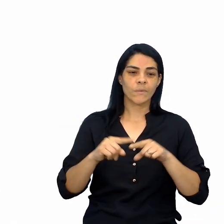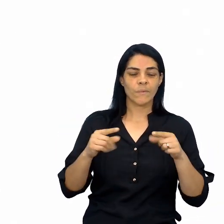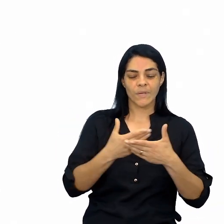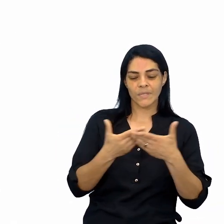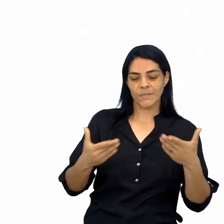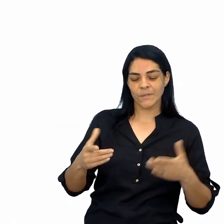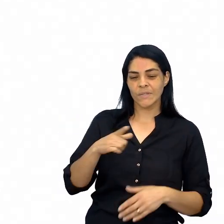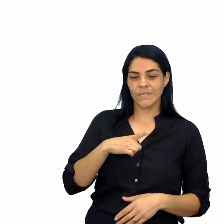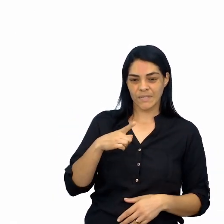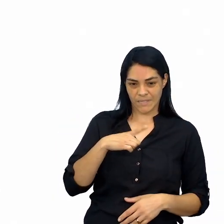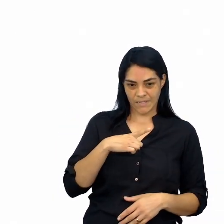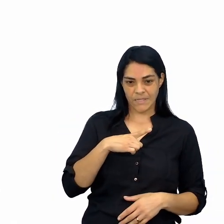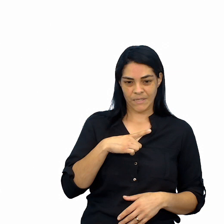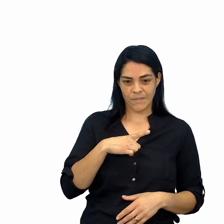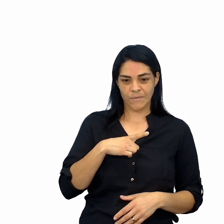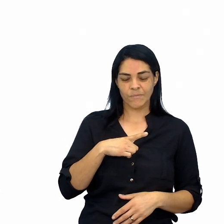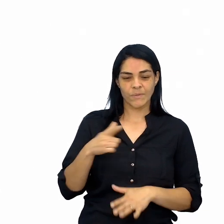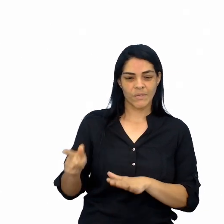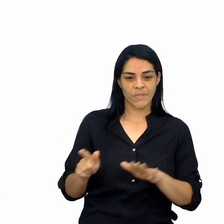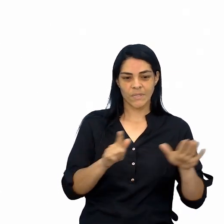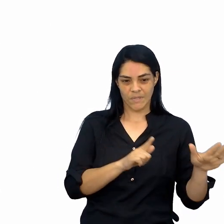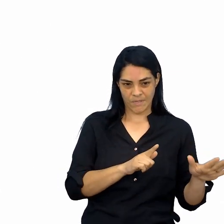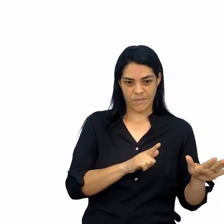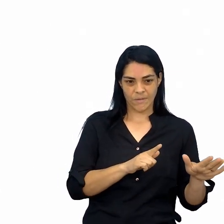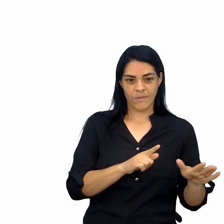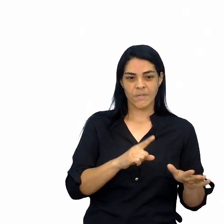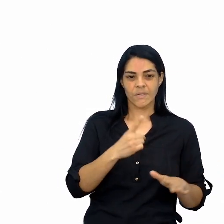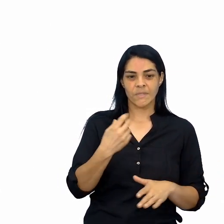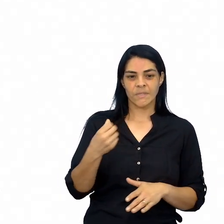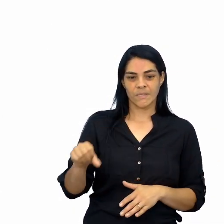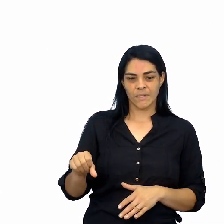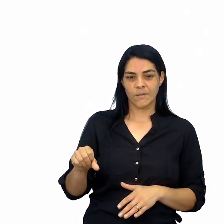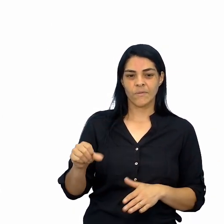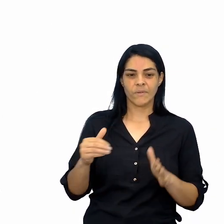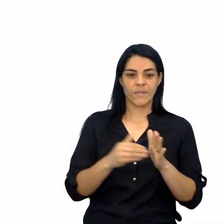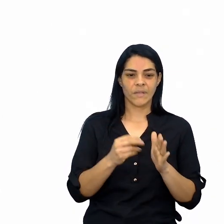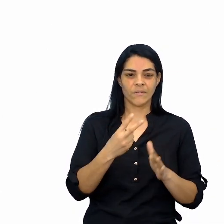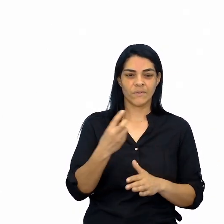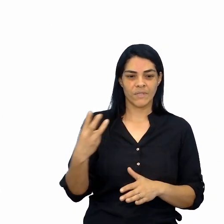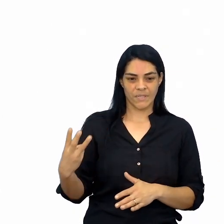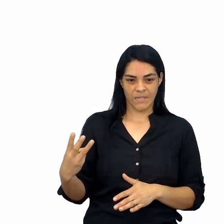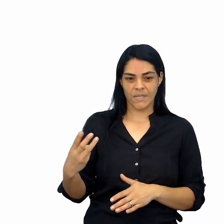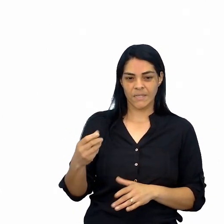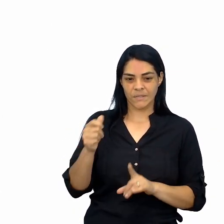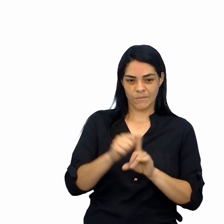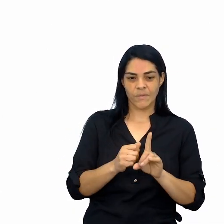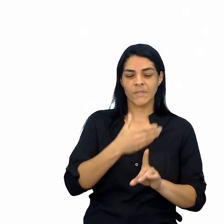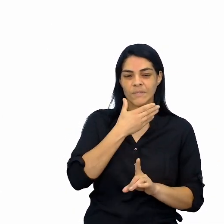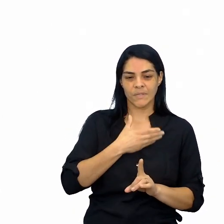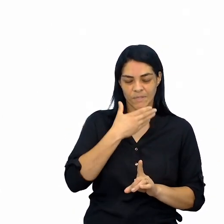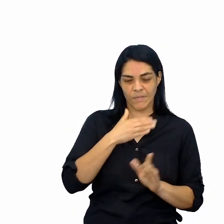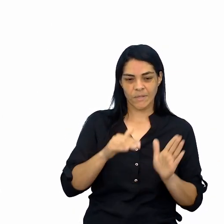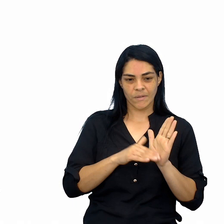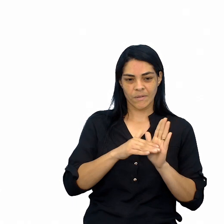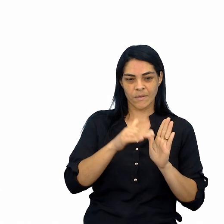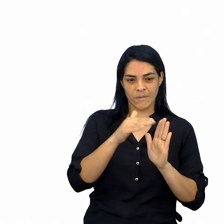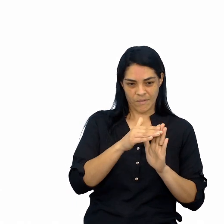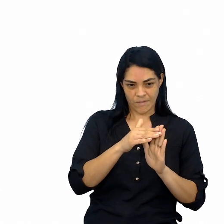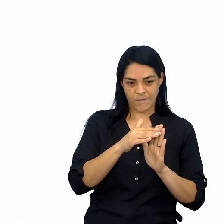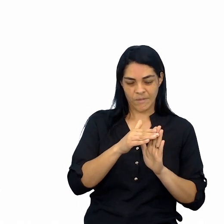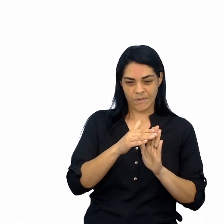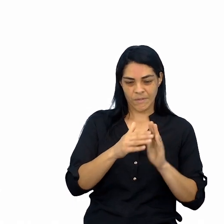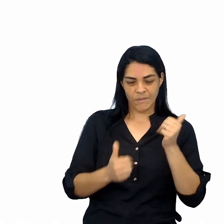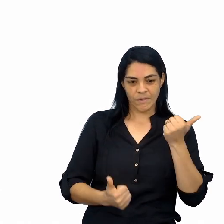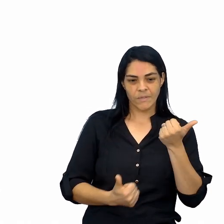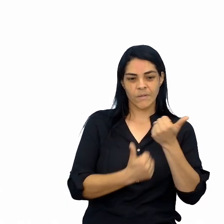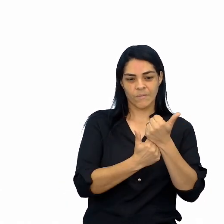teremos na semana de 19 a 23 de dezembro uma pauta interdisciplinar de apoio aí